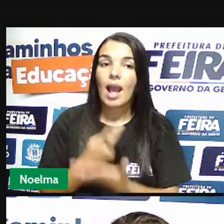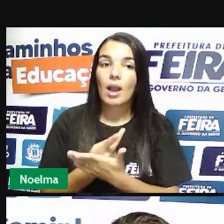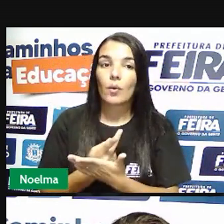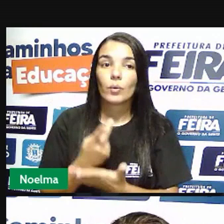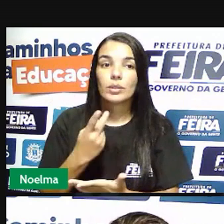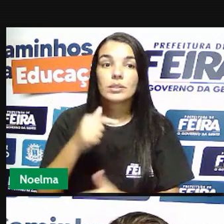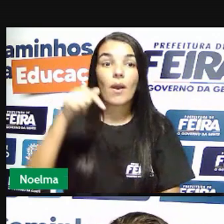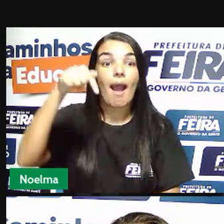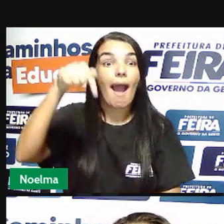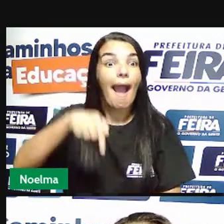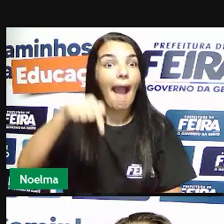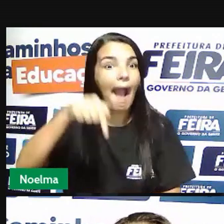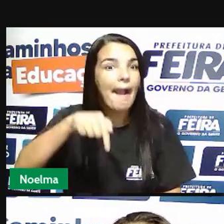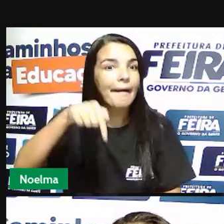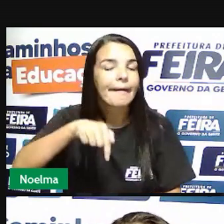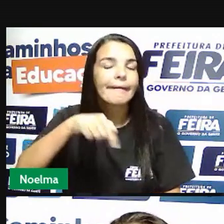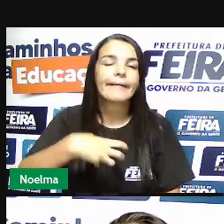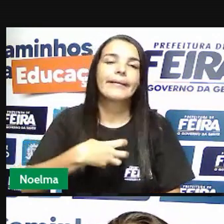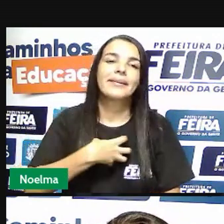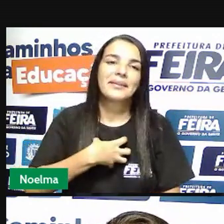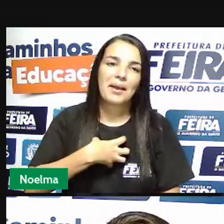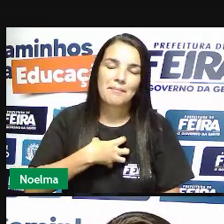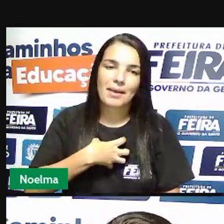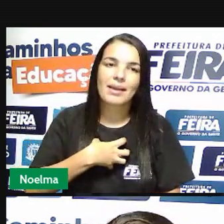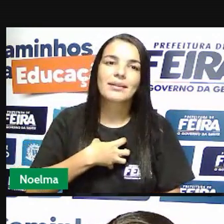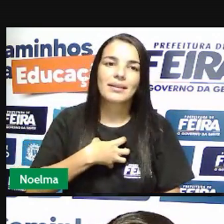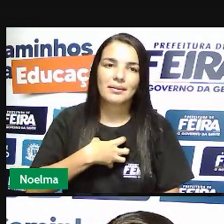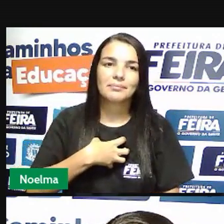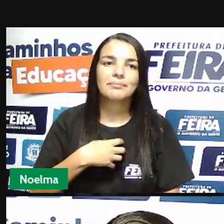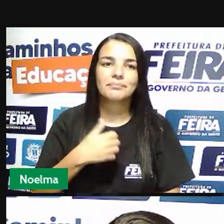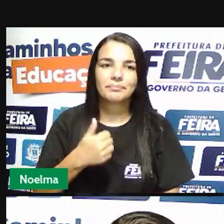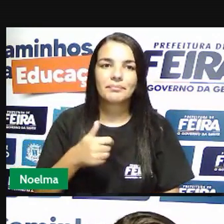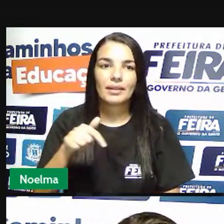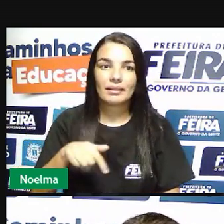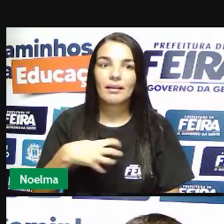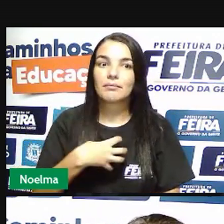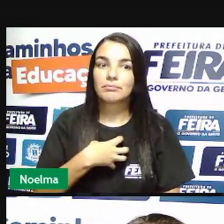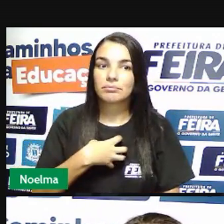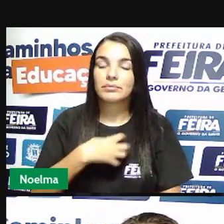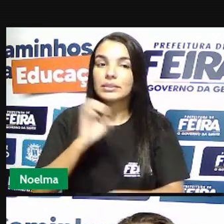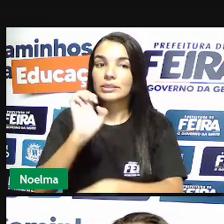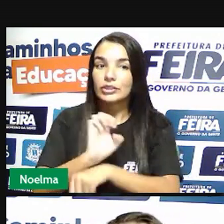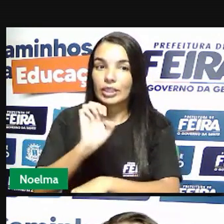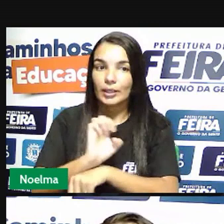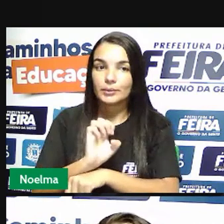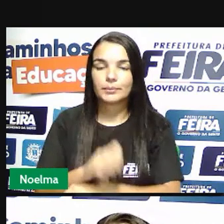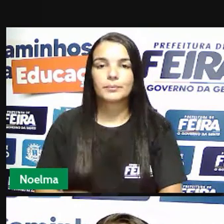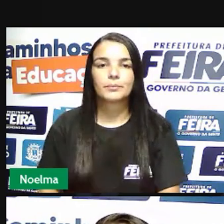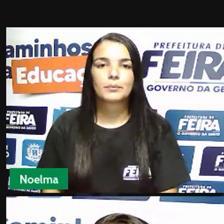já indica, já diz, né? Aconteceu na Bahia, na nossa Bahia, no nosso estado.